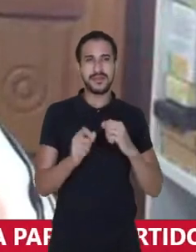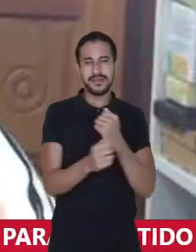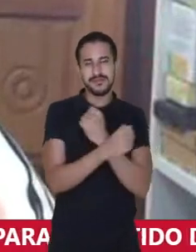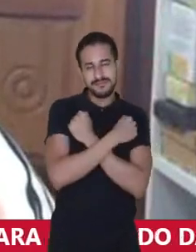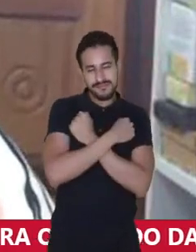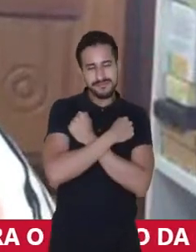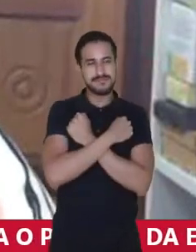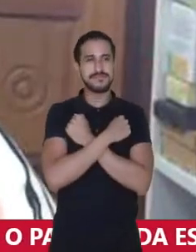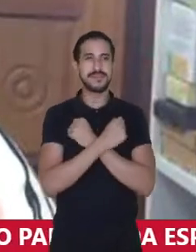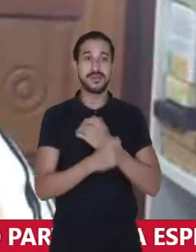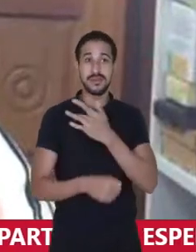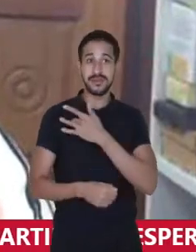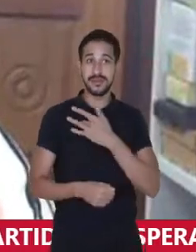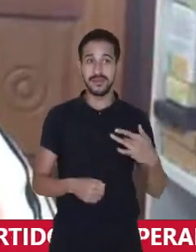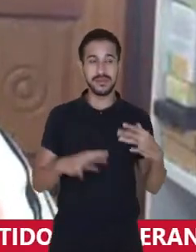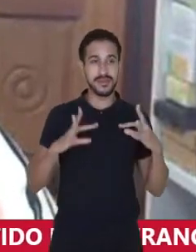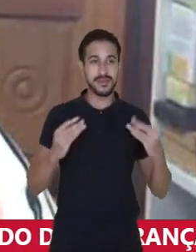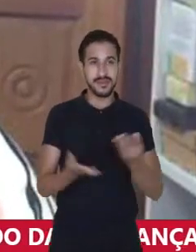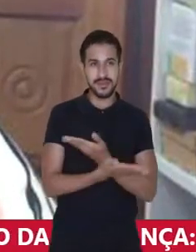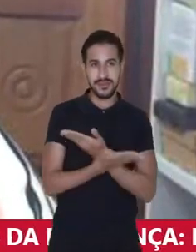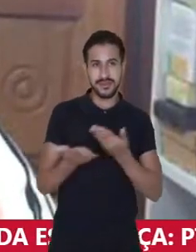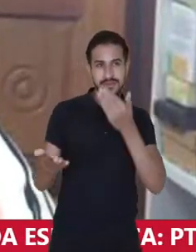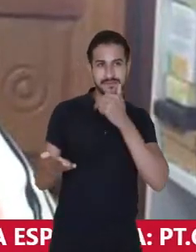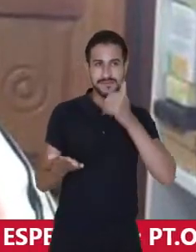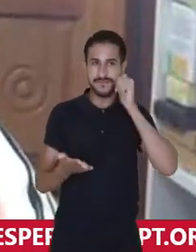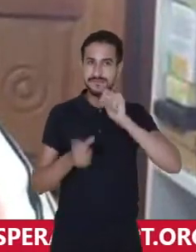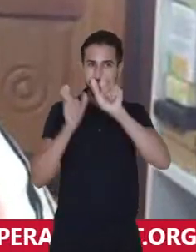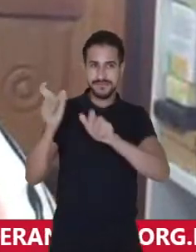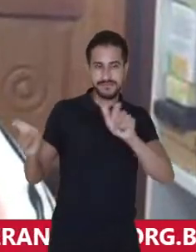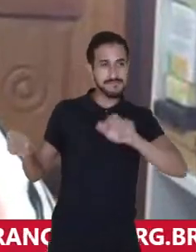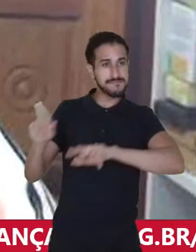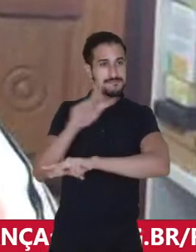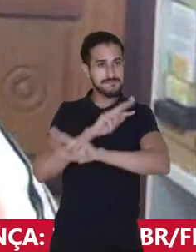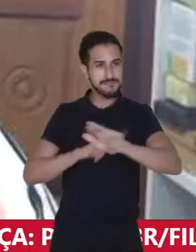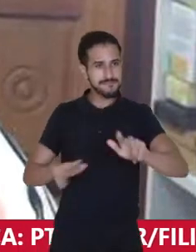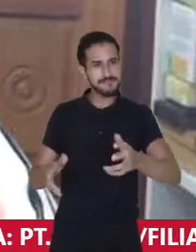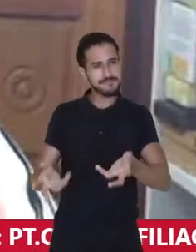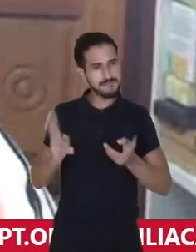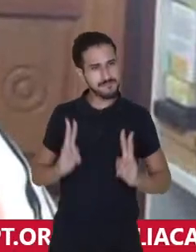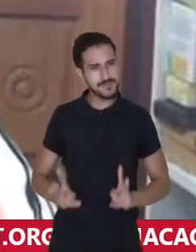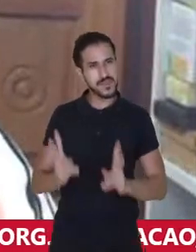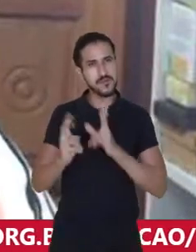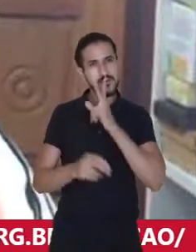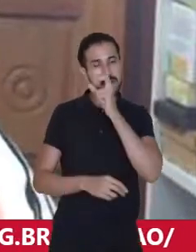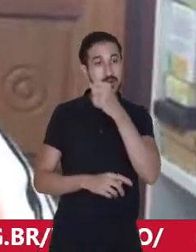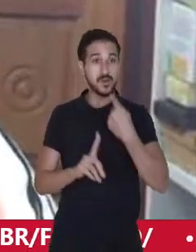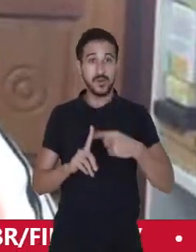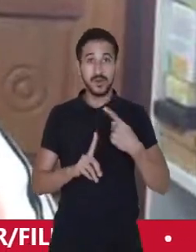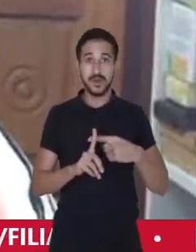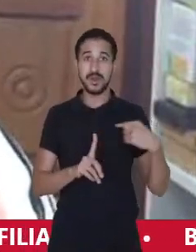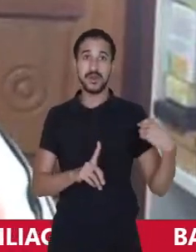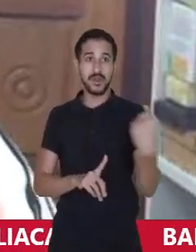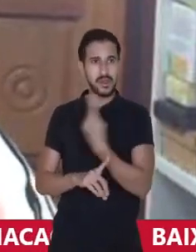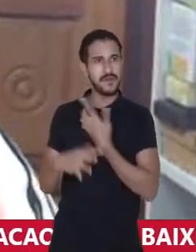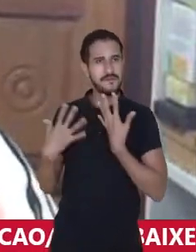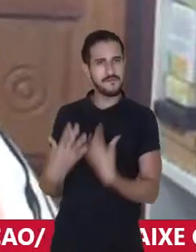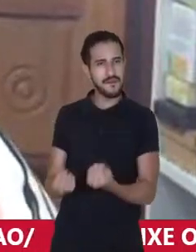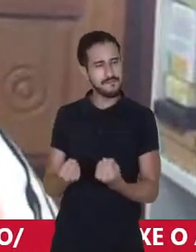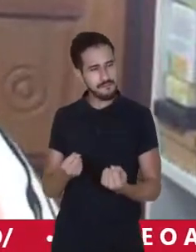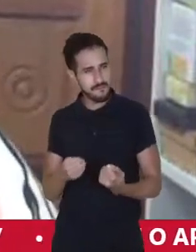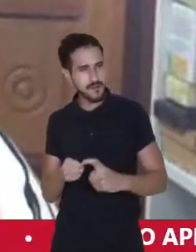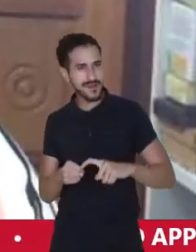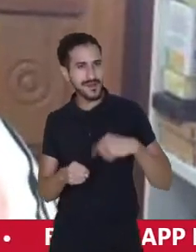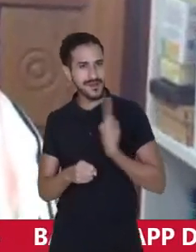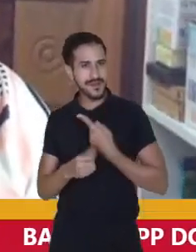grande abraço, saúde para todas, todos e todes e continuem firmes porque nós vamos retomar